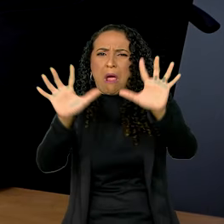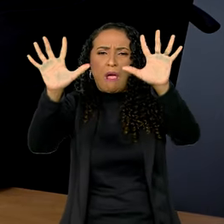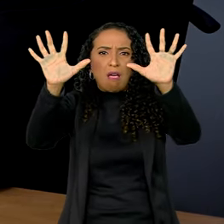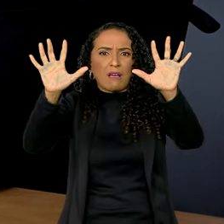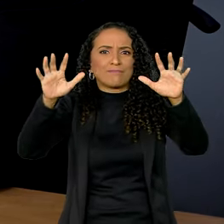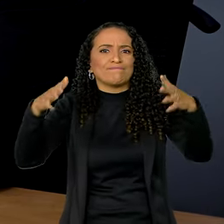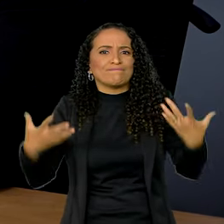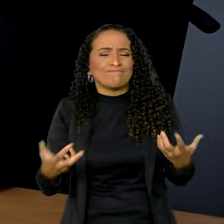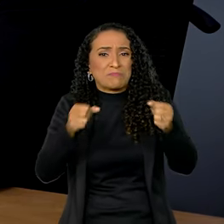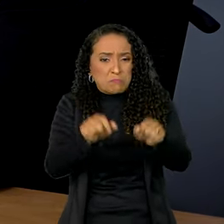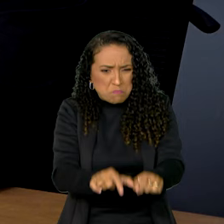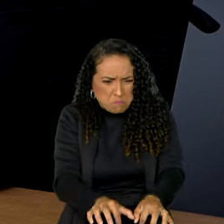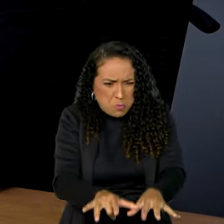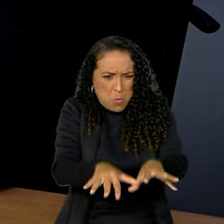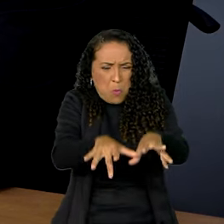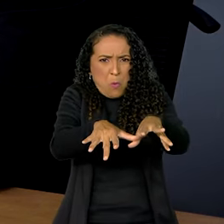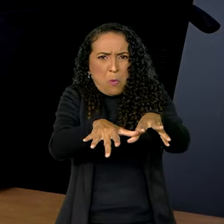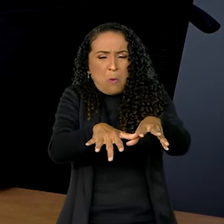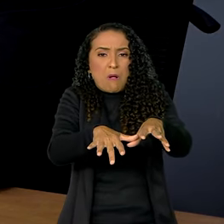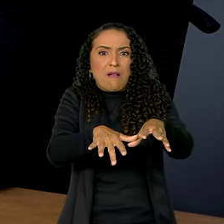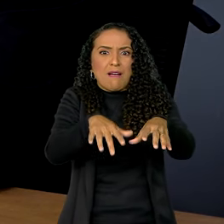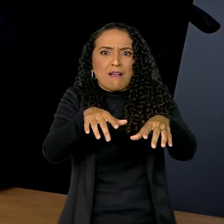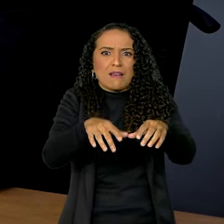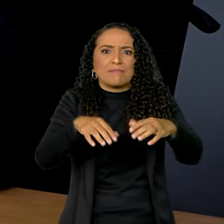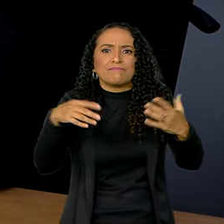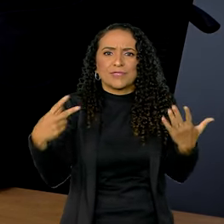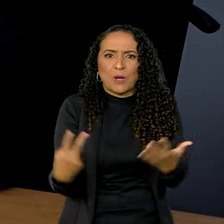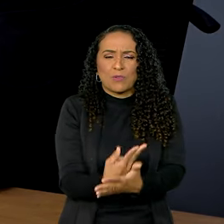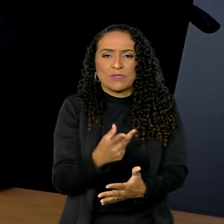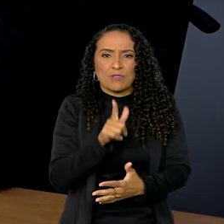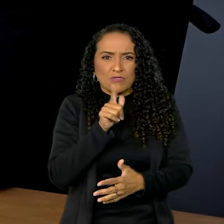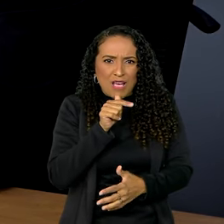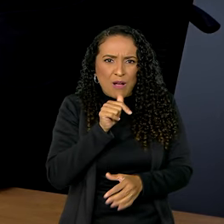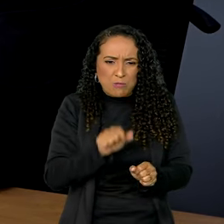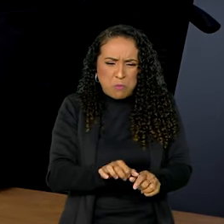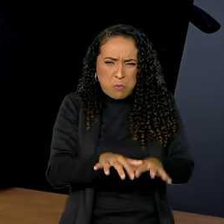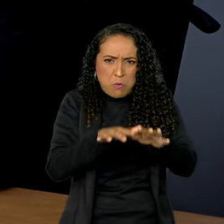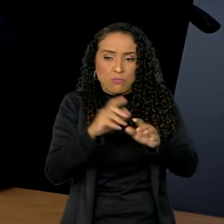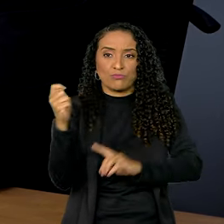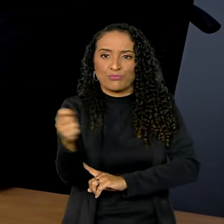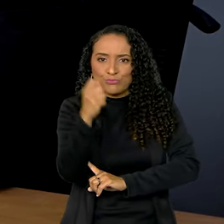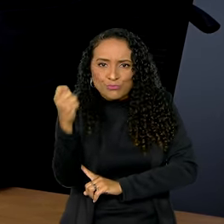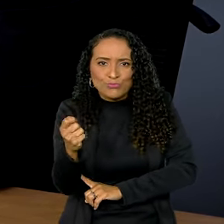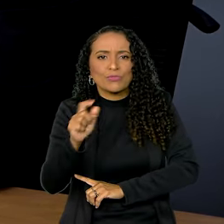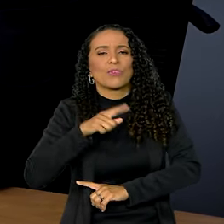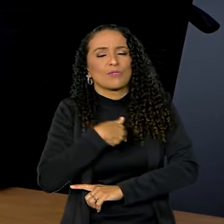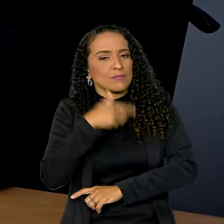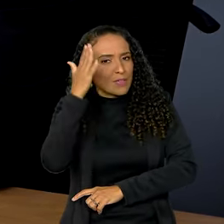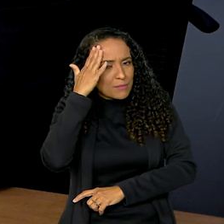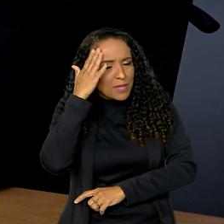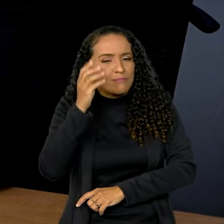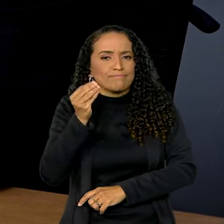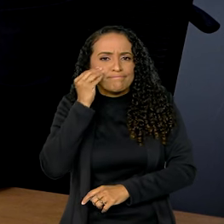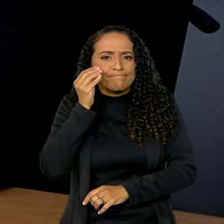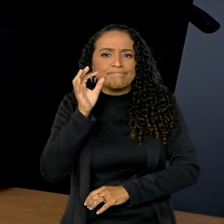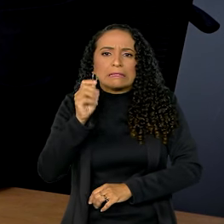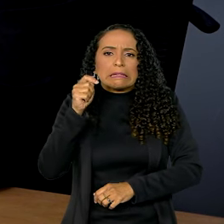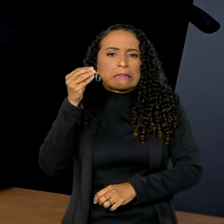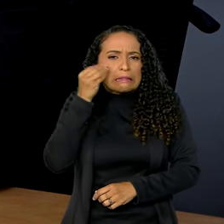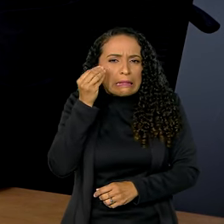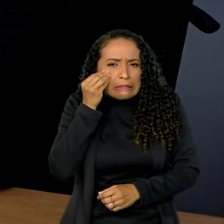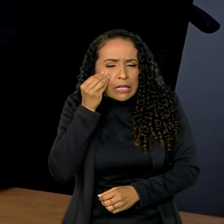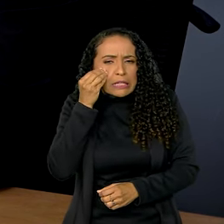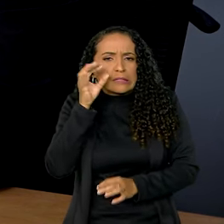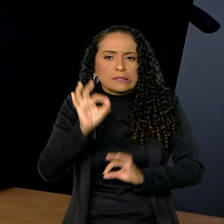território as enchentes no Rio Grande do Sul as enchentes tenebrosas no Rio Grande do Sul e nós sabemos que eles ainda estão tentando se recuperar